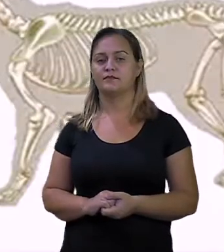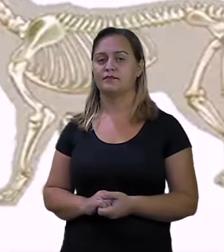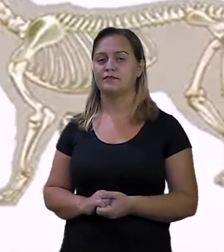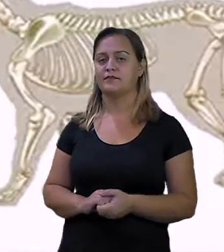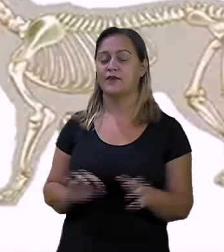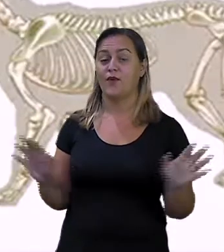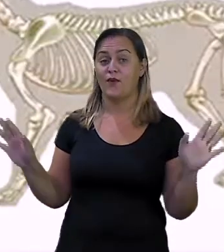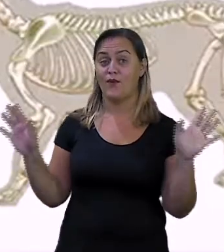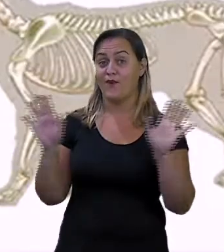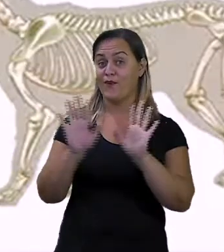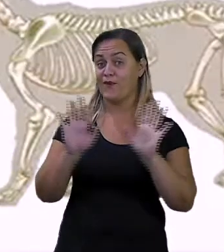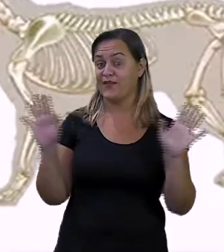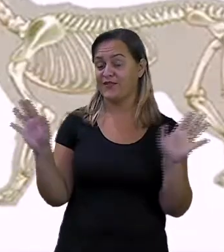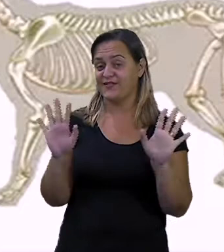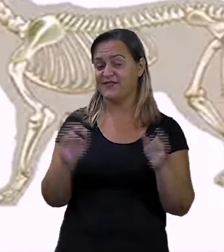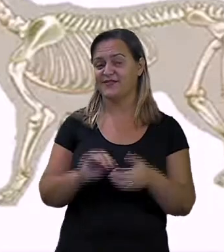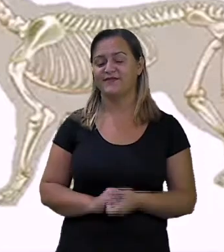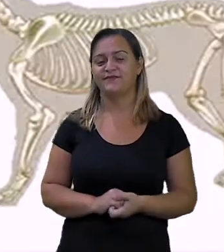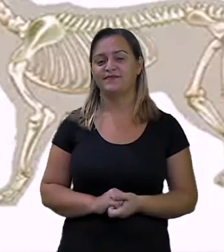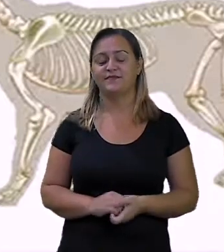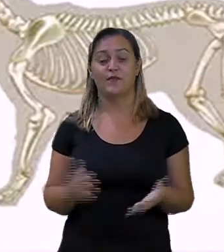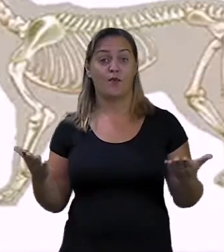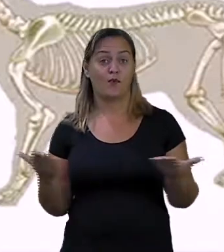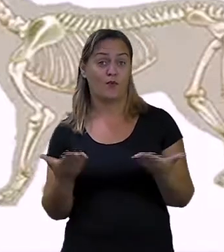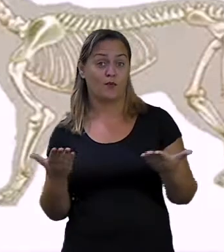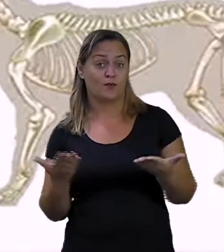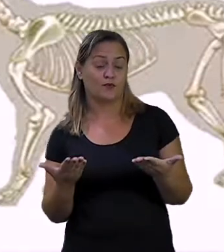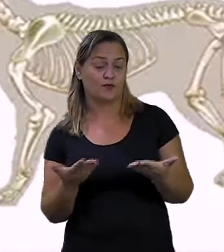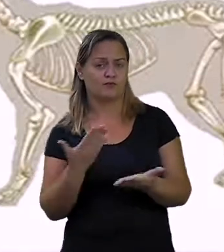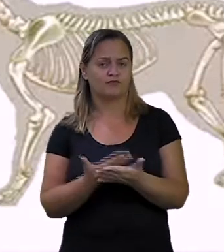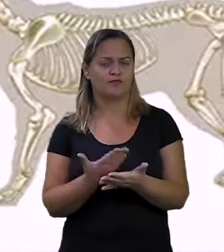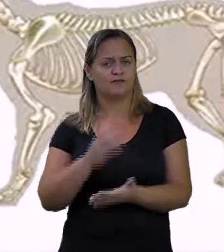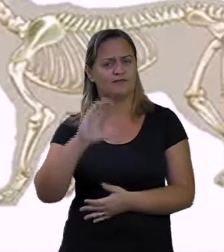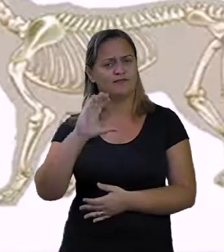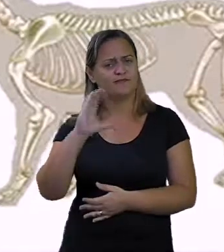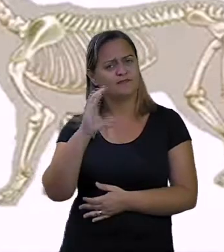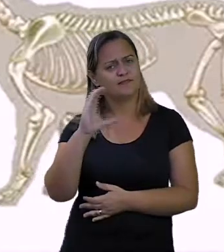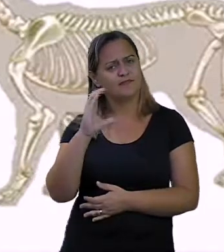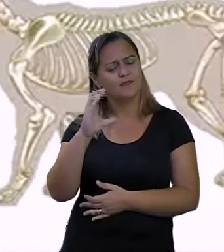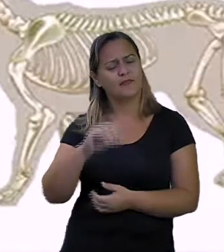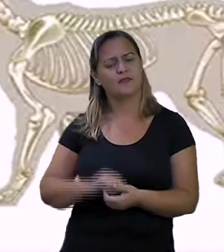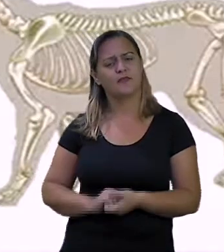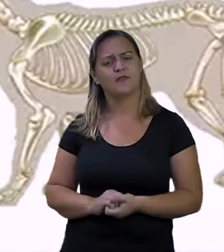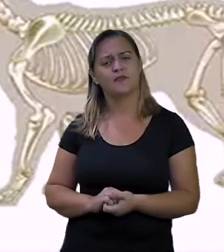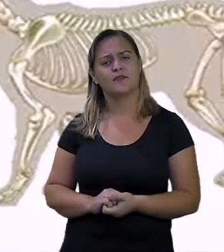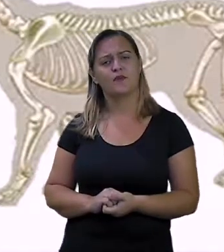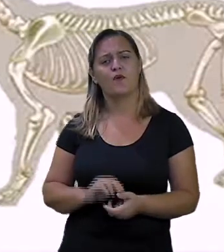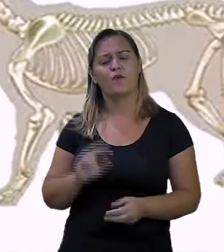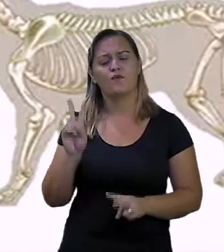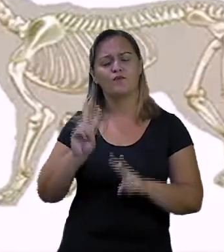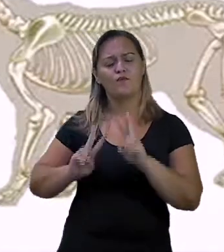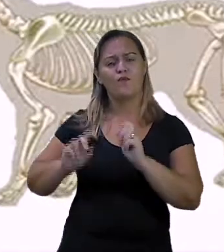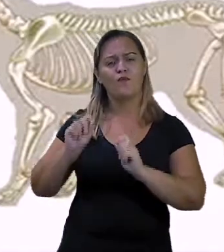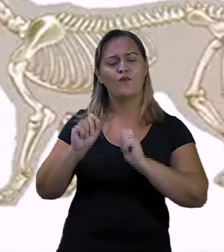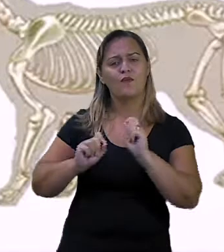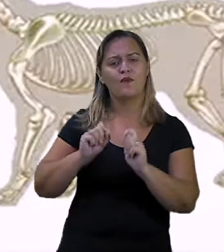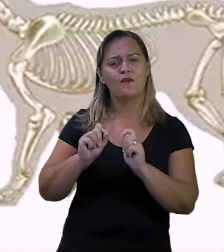Olá! Hoje, na nossa aula de ciências, nós vamos falar um pouquinho do que são os